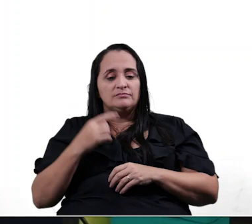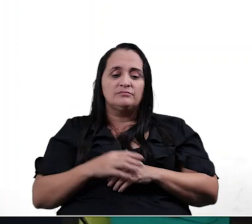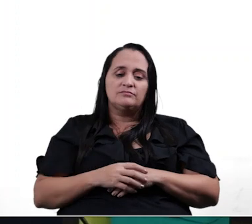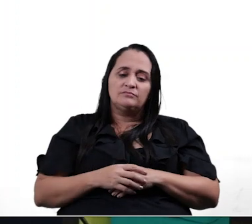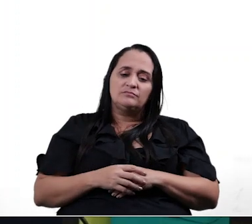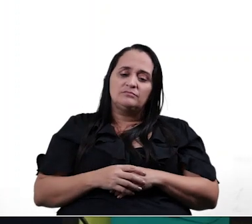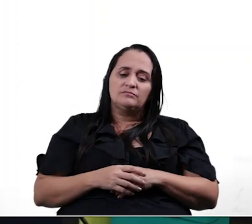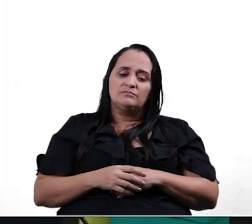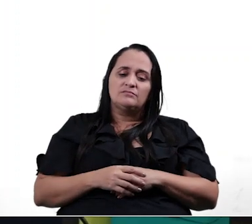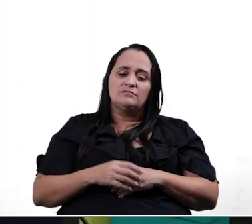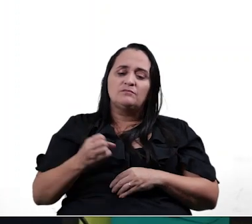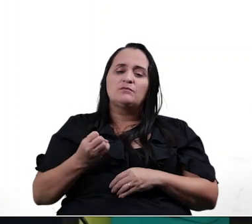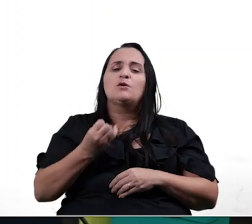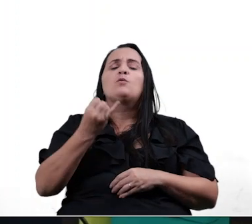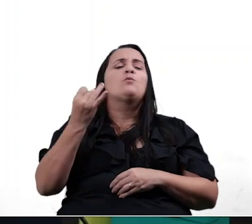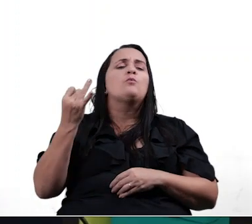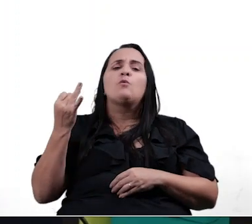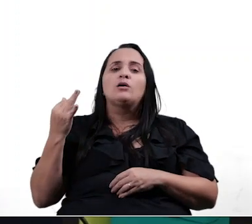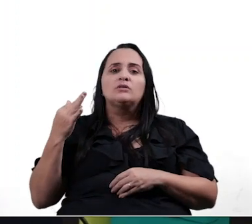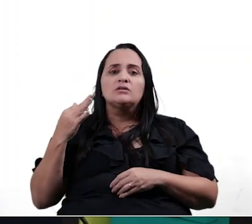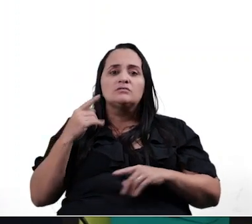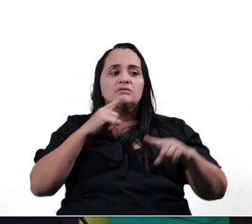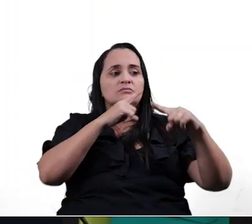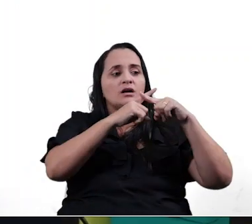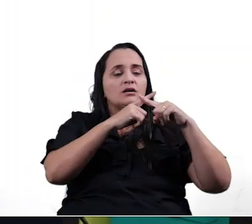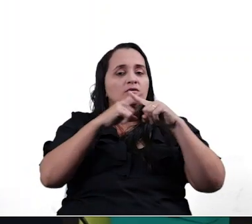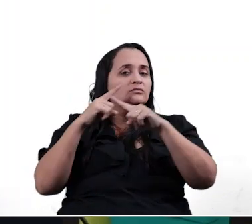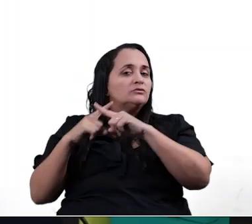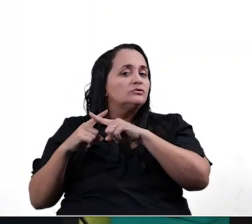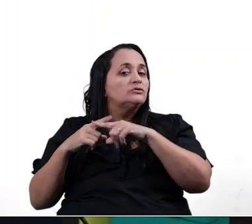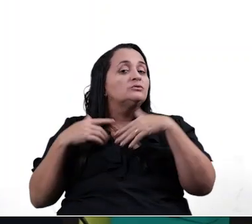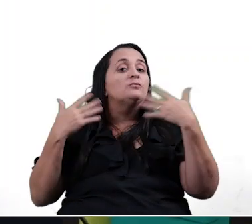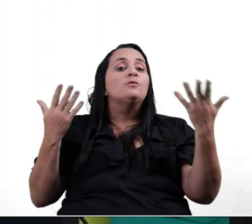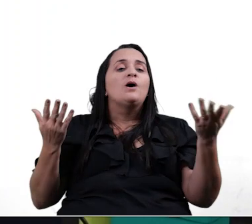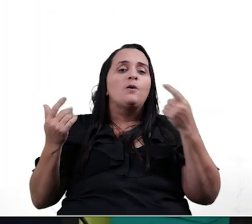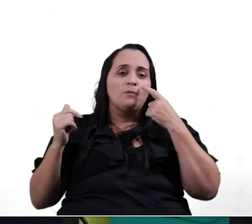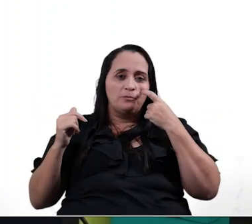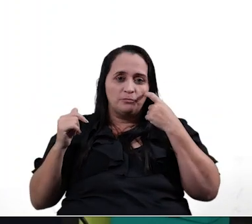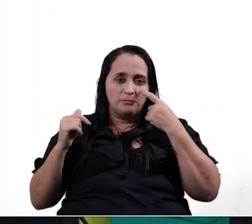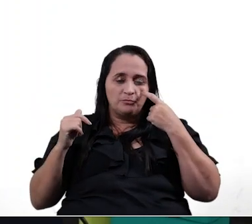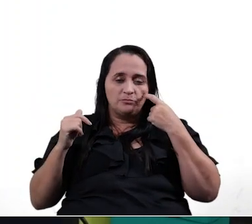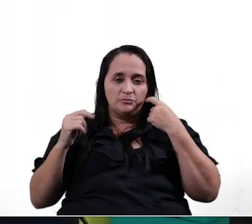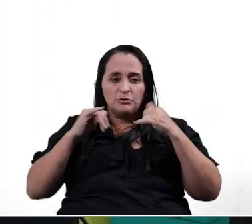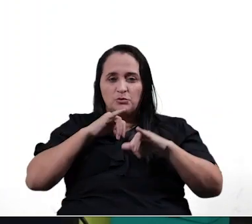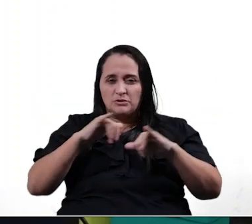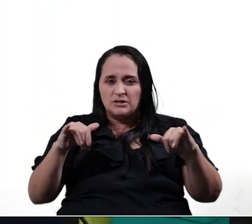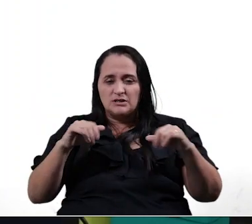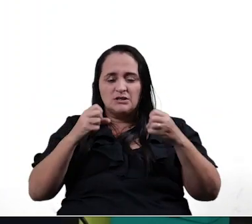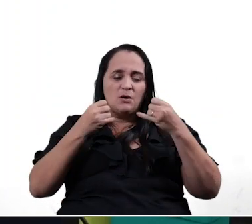qual dessas alternativas você marcaria um xizinho? Na notícia, no conto,